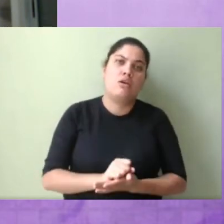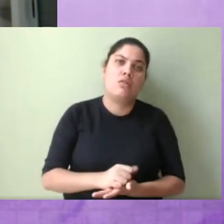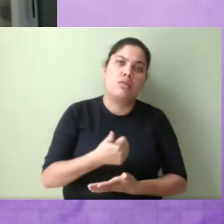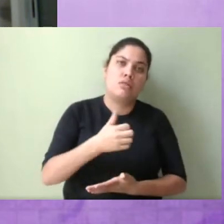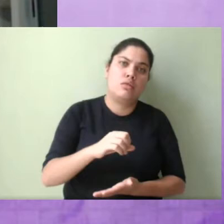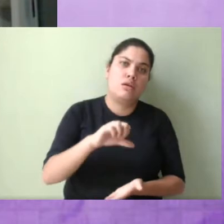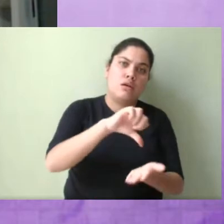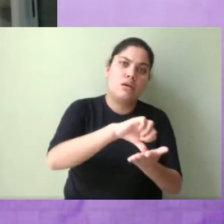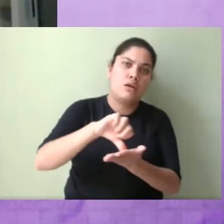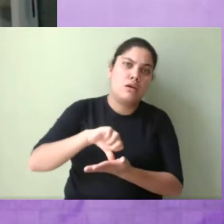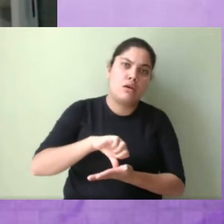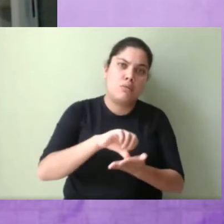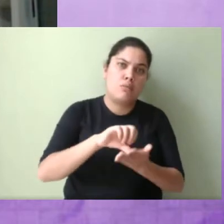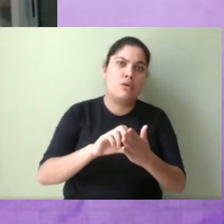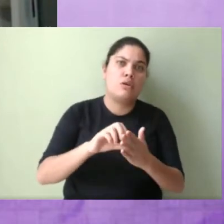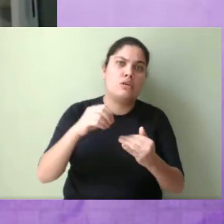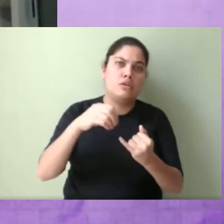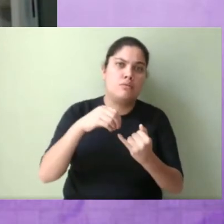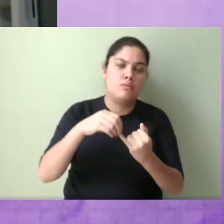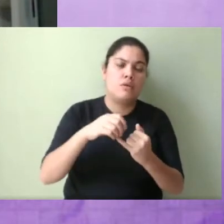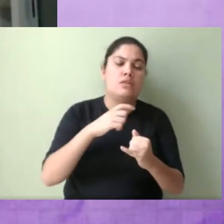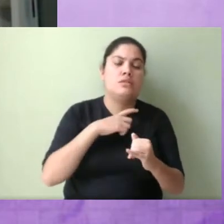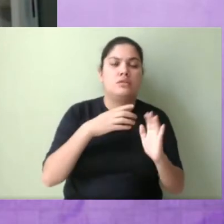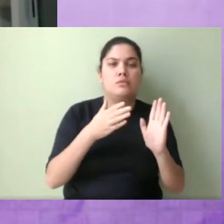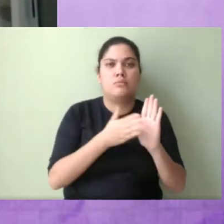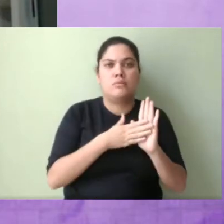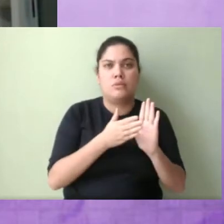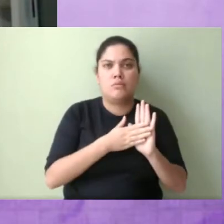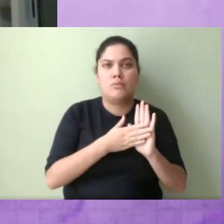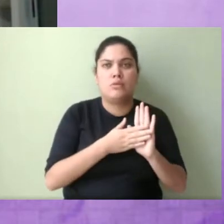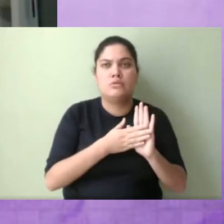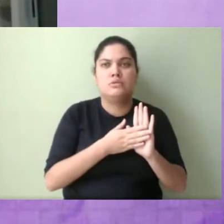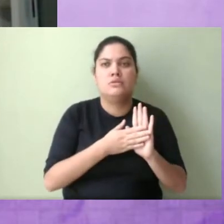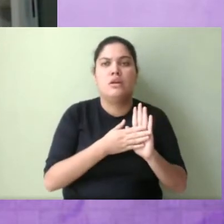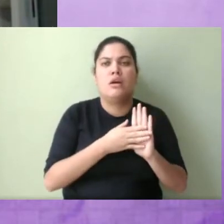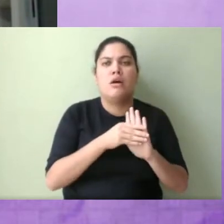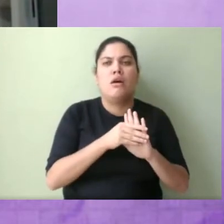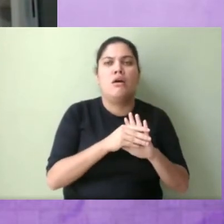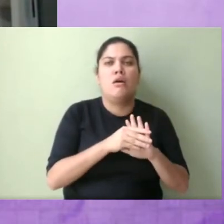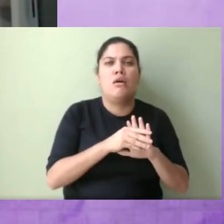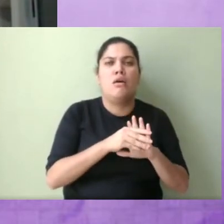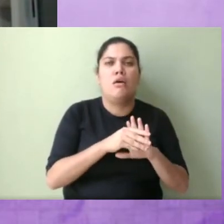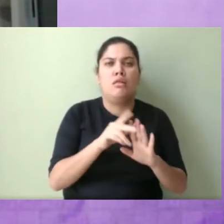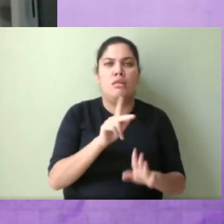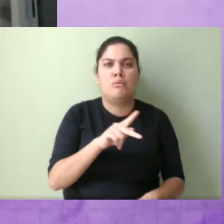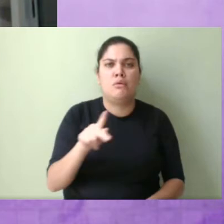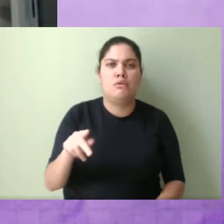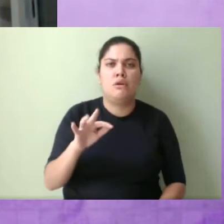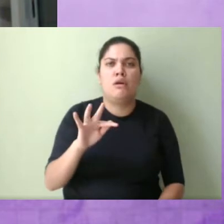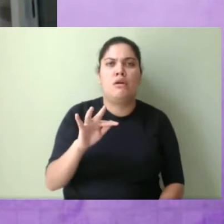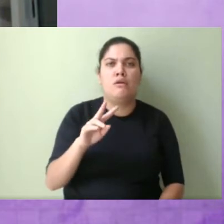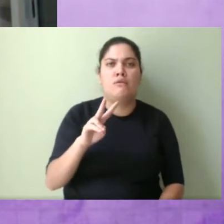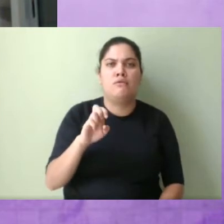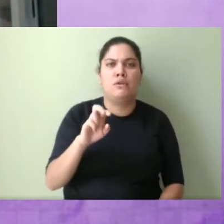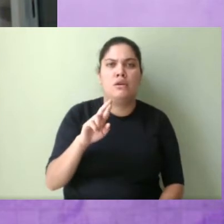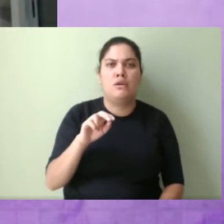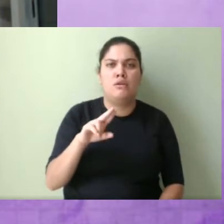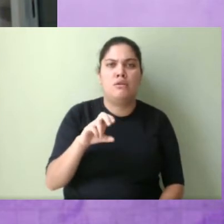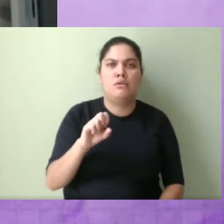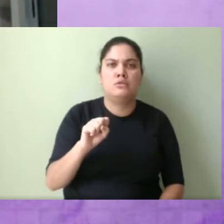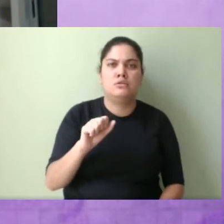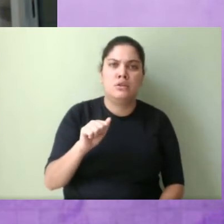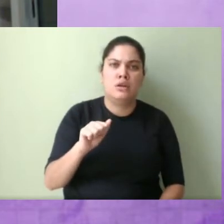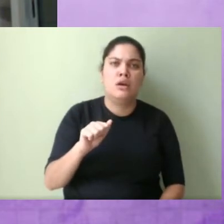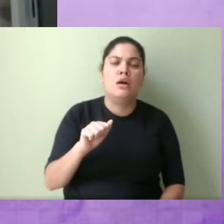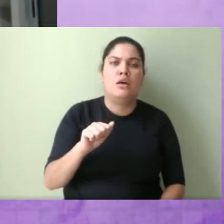ao assédio, ao racismo, uma política de cultura antirracista, mas aí veio isso de se criar uma política de direitos humanos, que